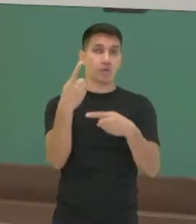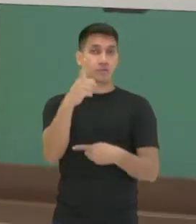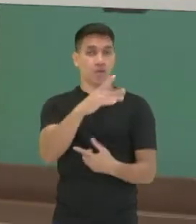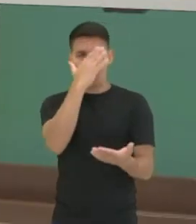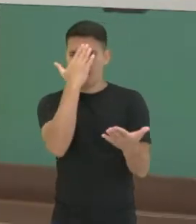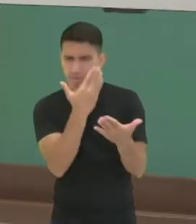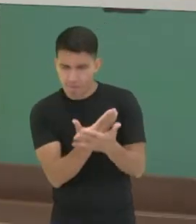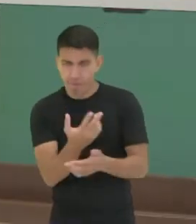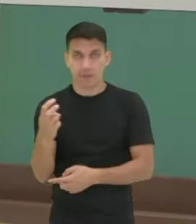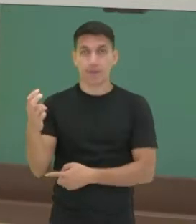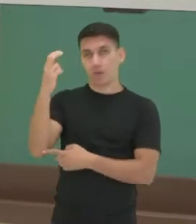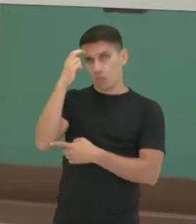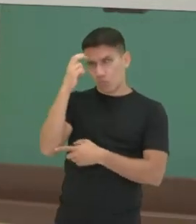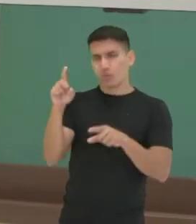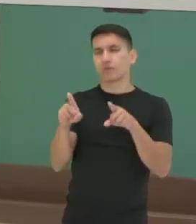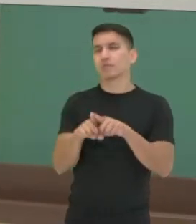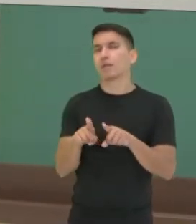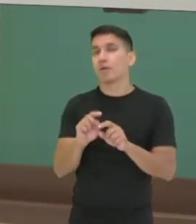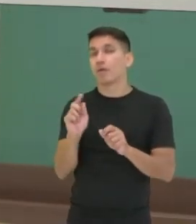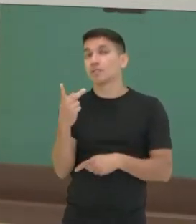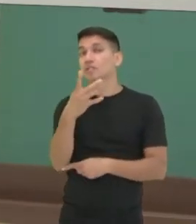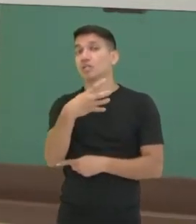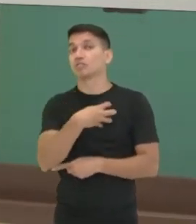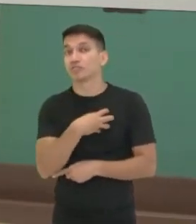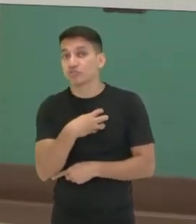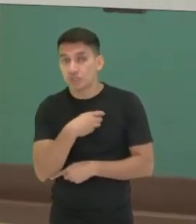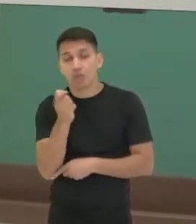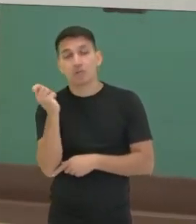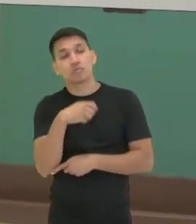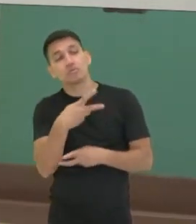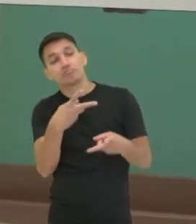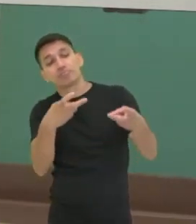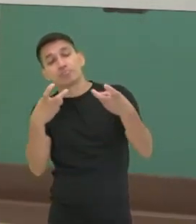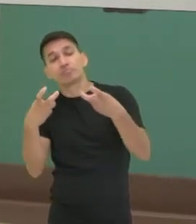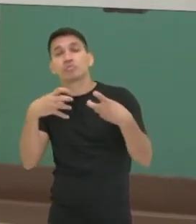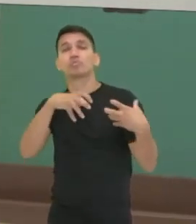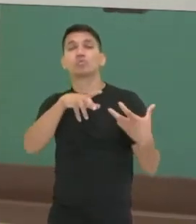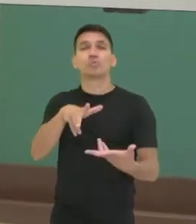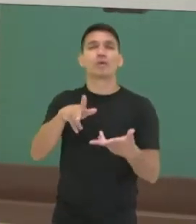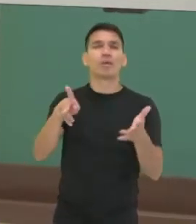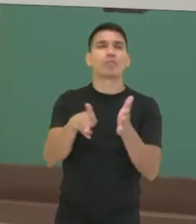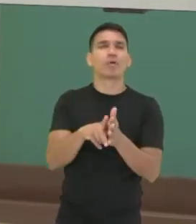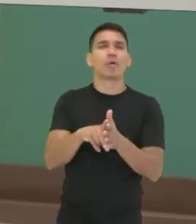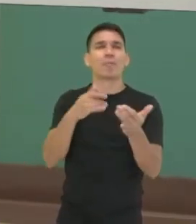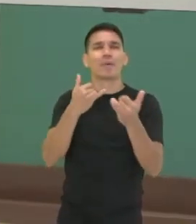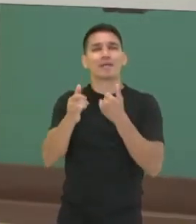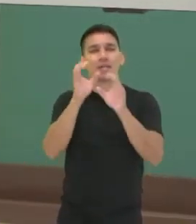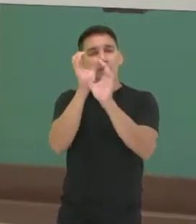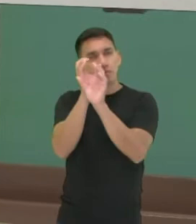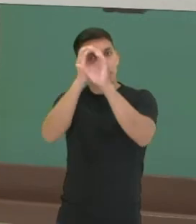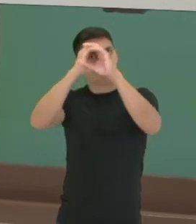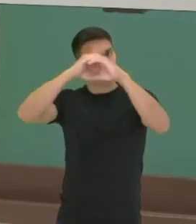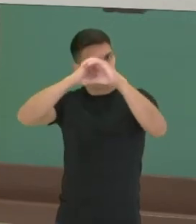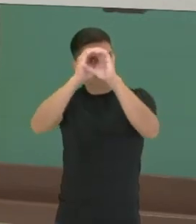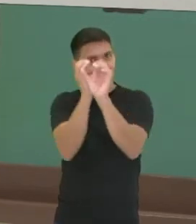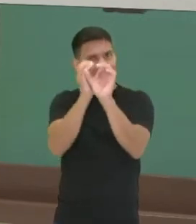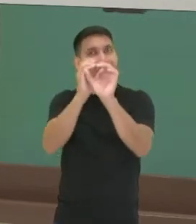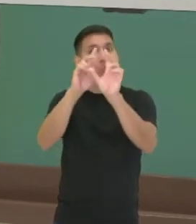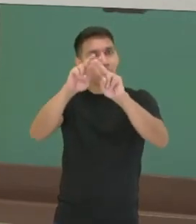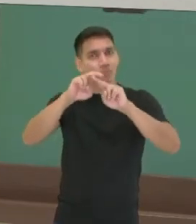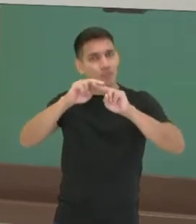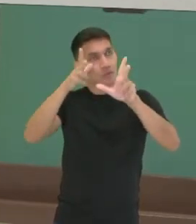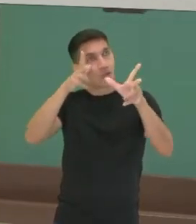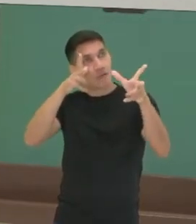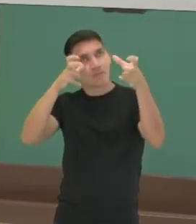sua cultura, é como você vai enxergar o mundo. A cosmovisão é como uma lente, a lente pela qual você